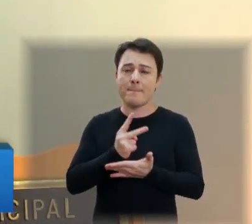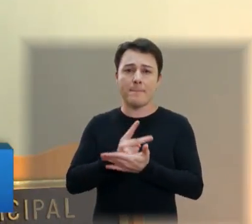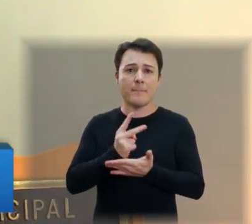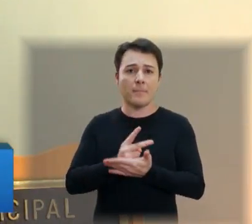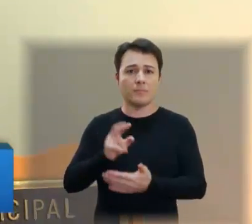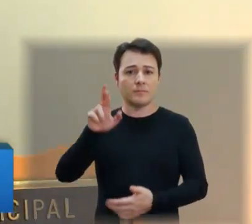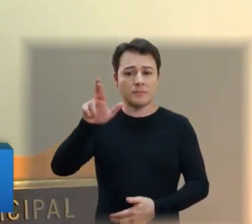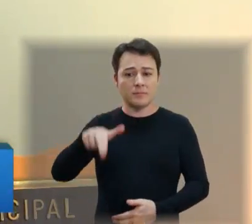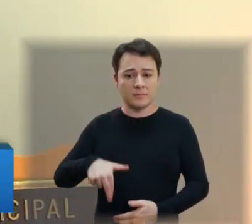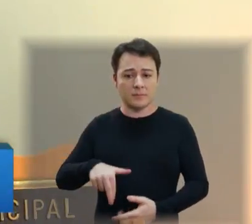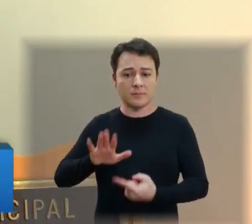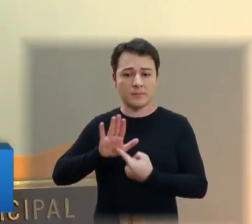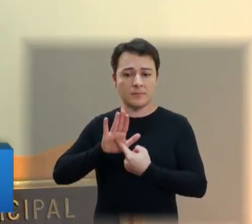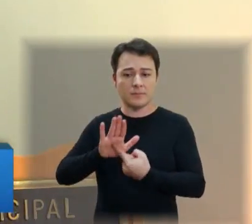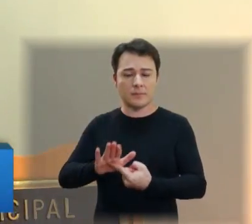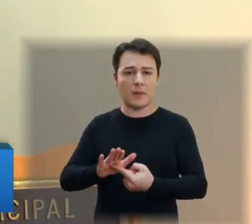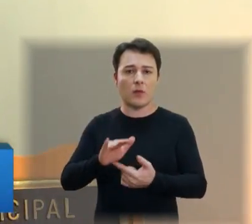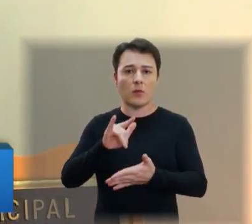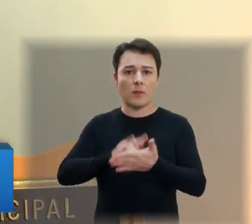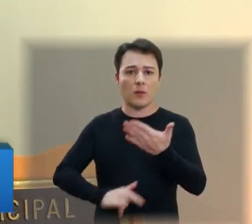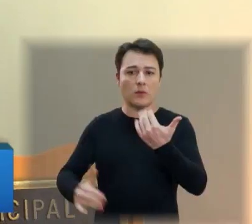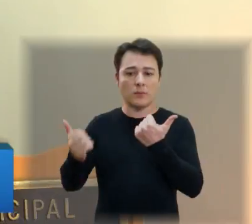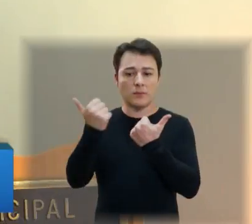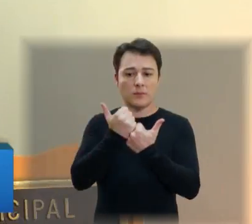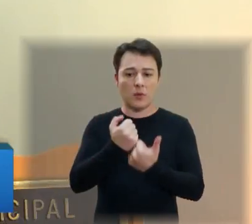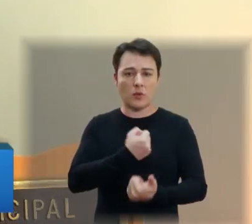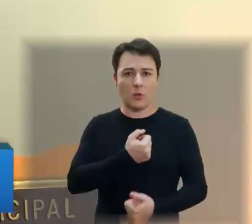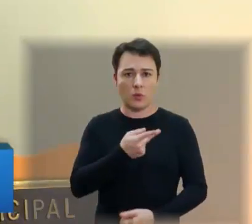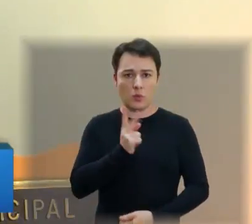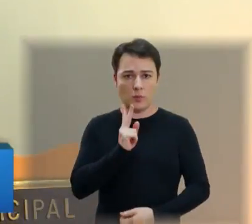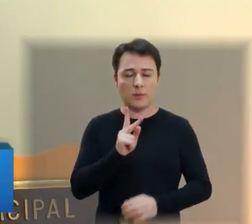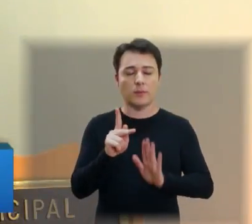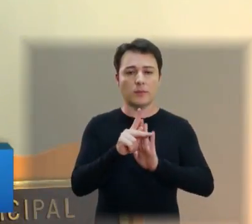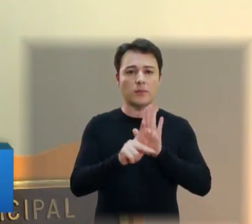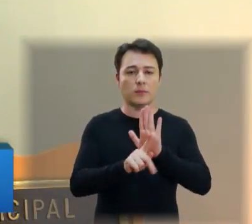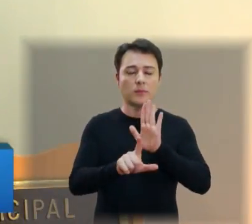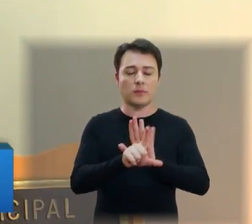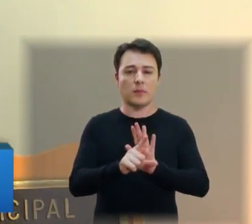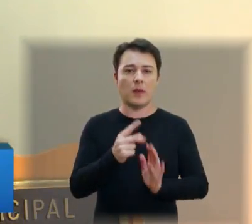ensejaram a apresentação do substitutivo número 2 do projeto de lei número